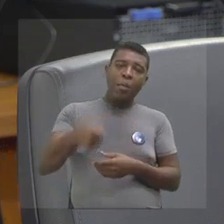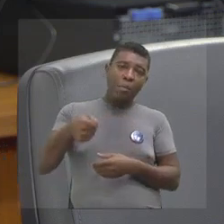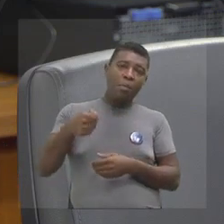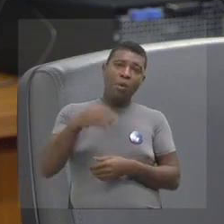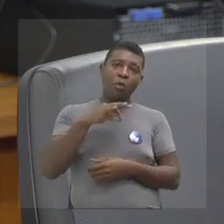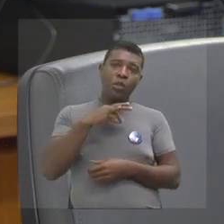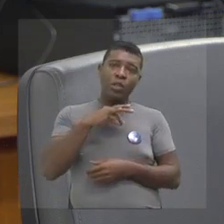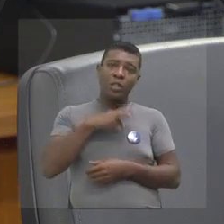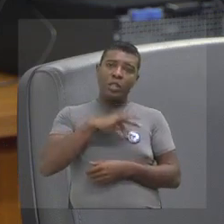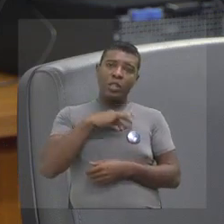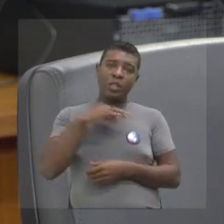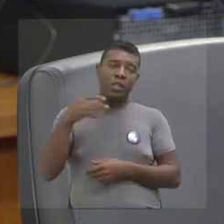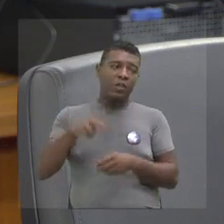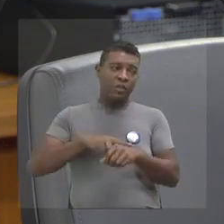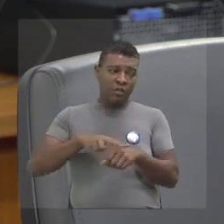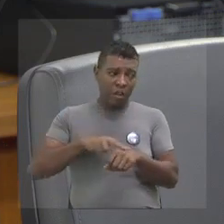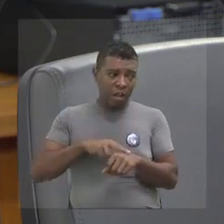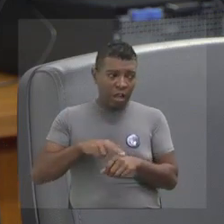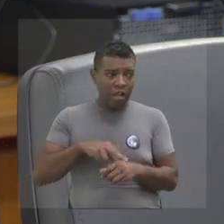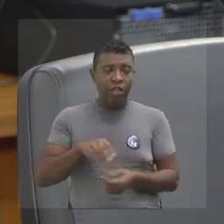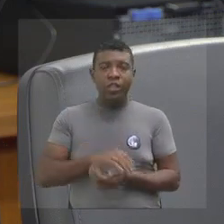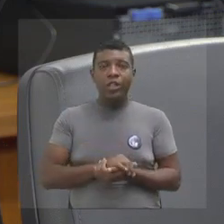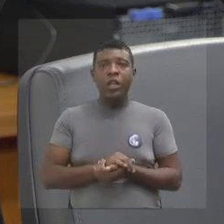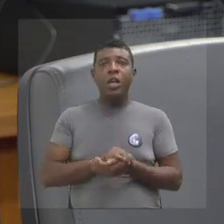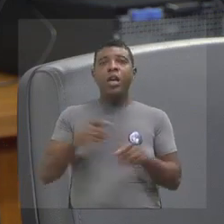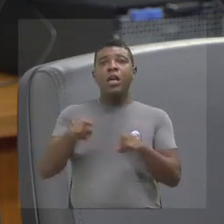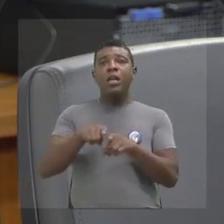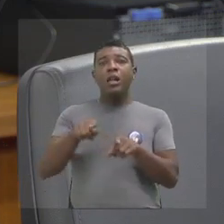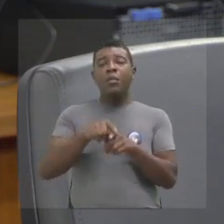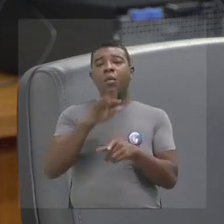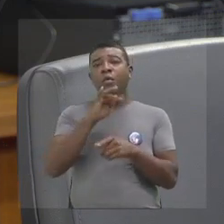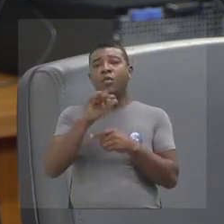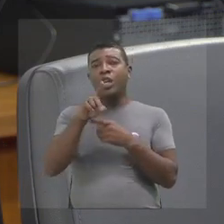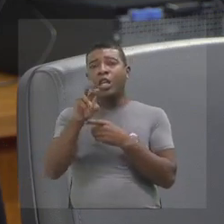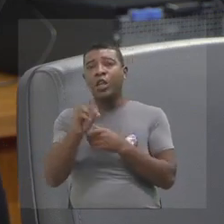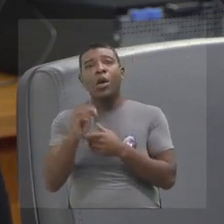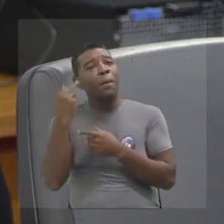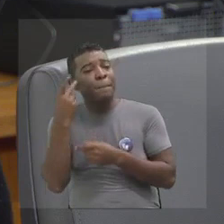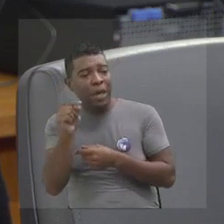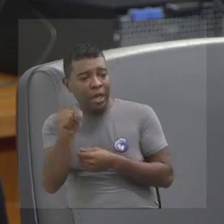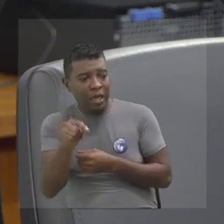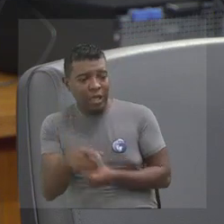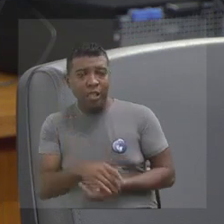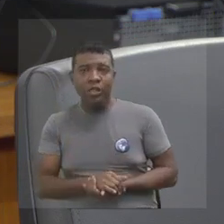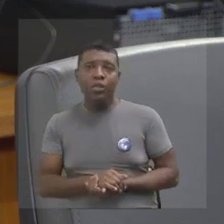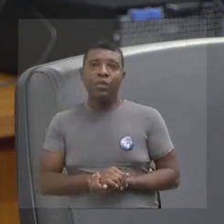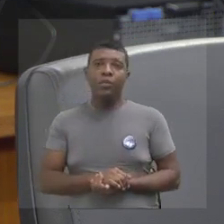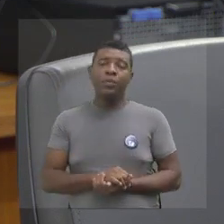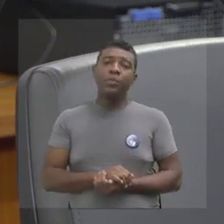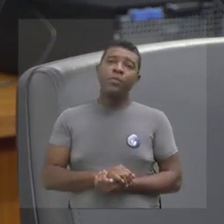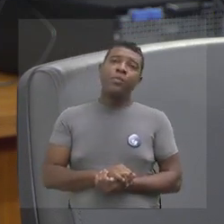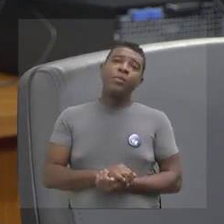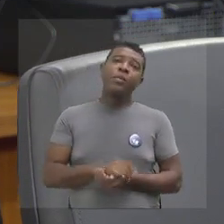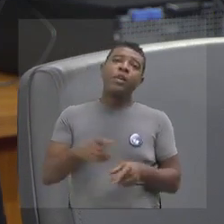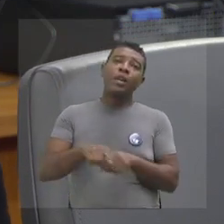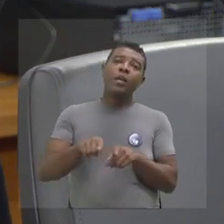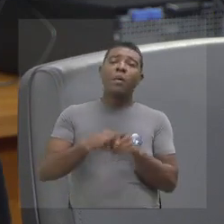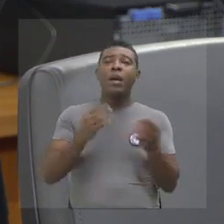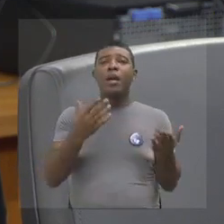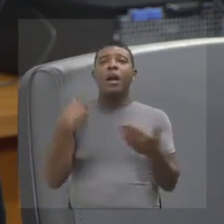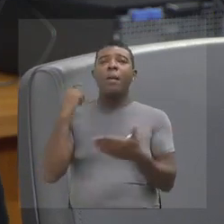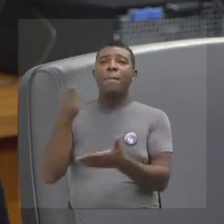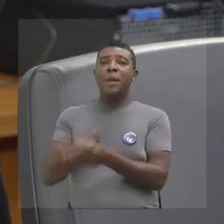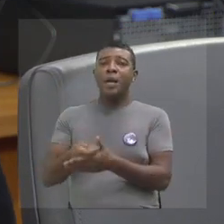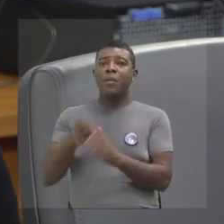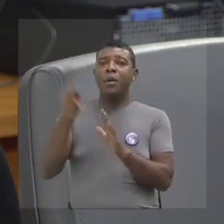a pagar mas começamos a usar recurso do vidro para isso e pagamento de projetos que